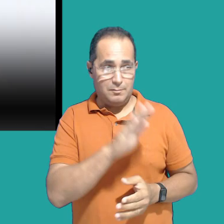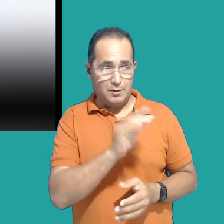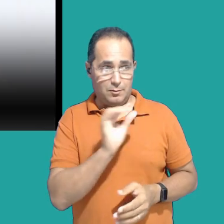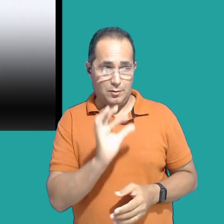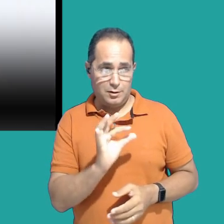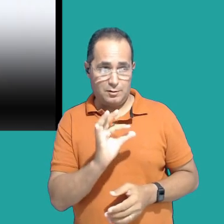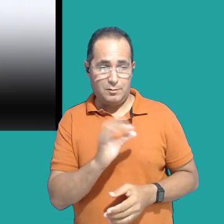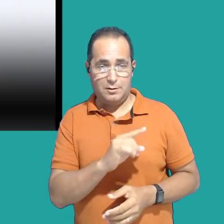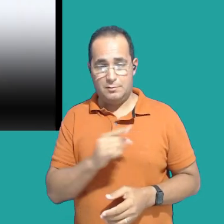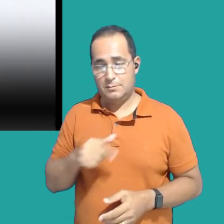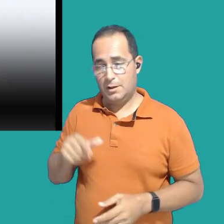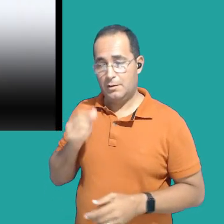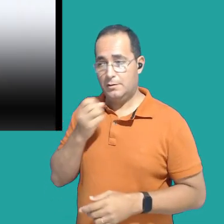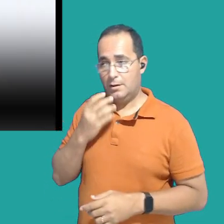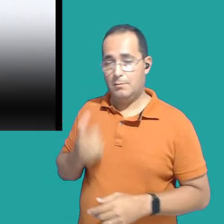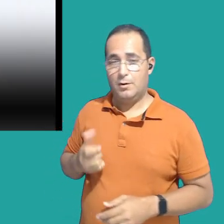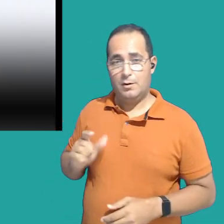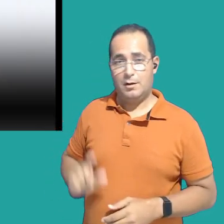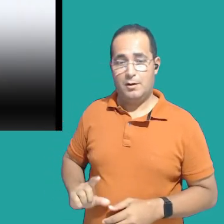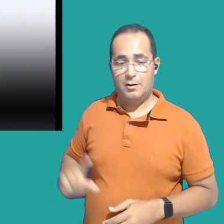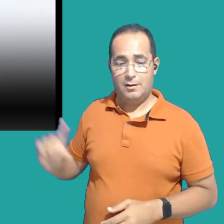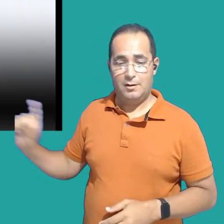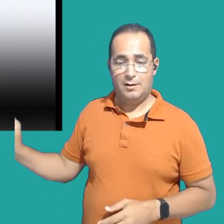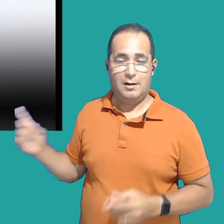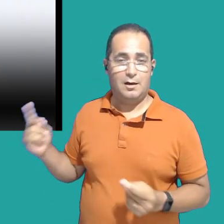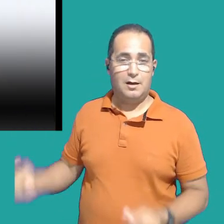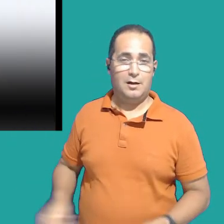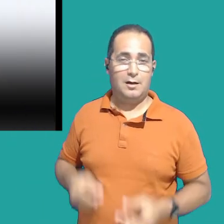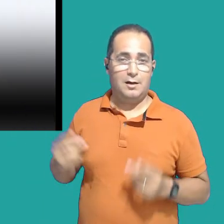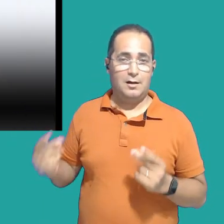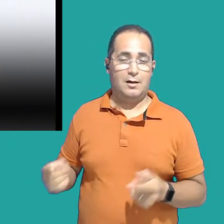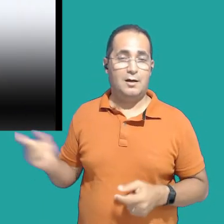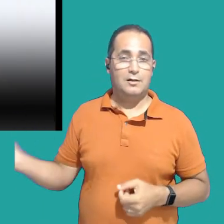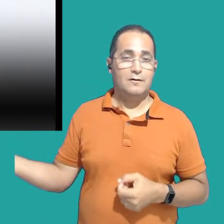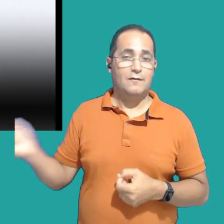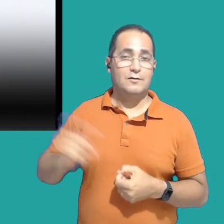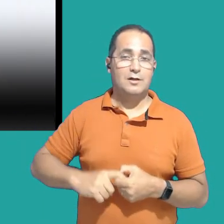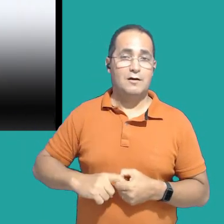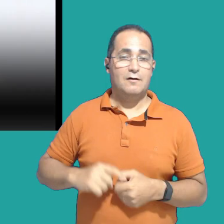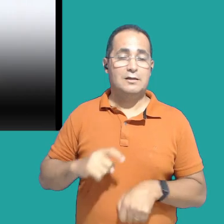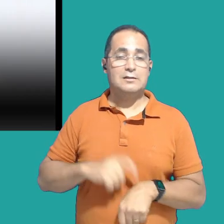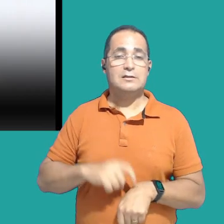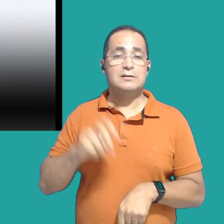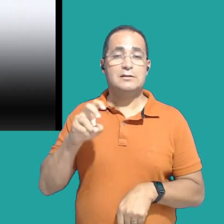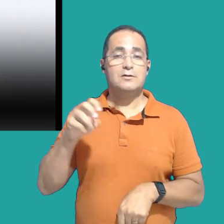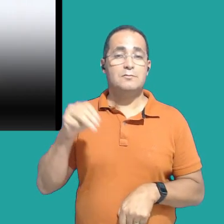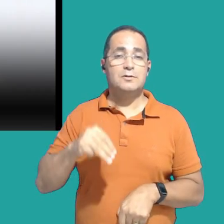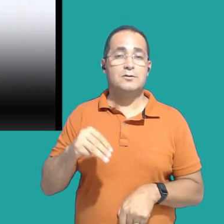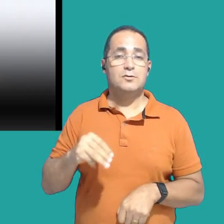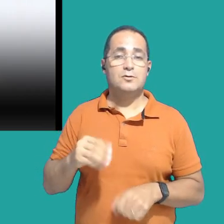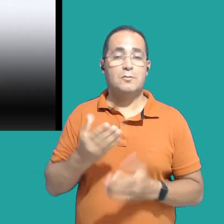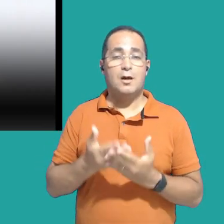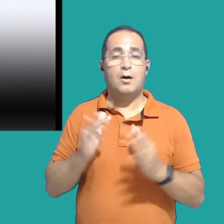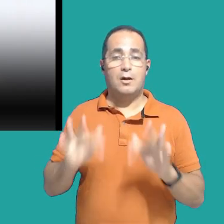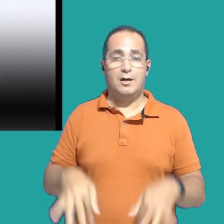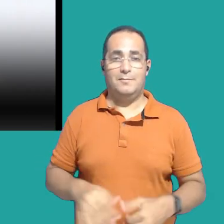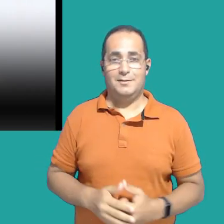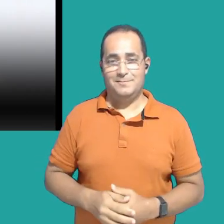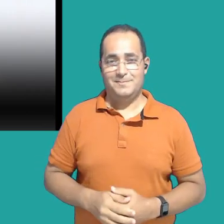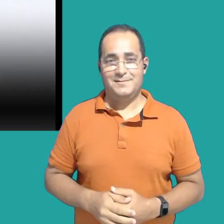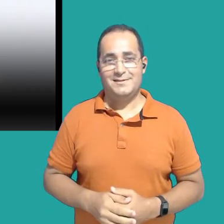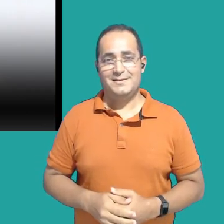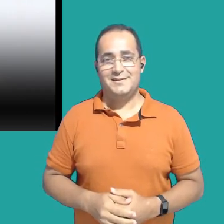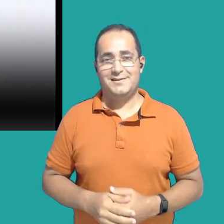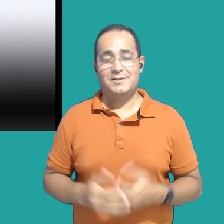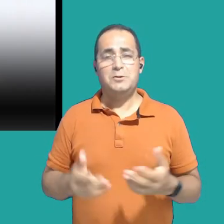vou aqui ao banheiro. Eu disse, tá bom. Esse banheiro dela, olha, ela só chegava faltando 5 minutinhos para a aula acabar.